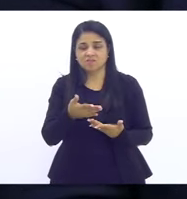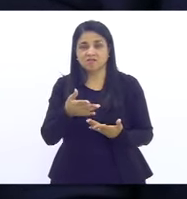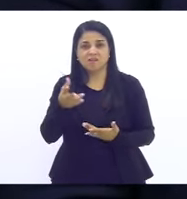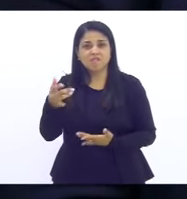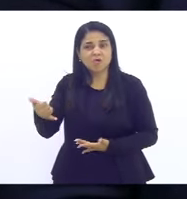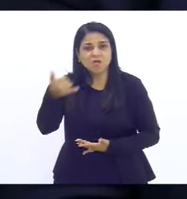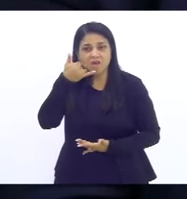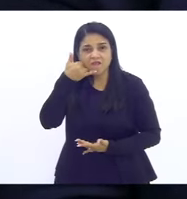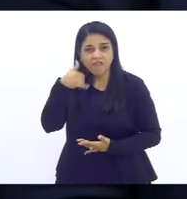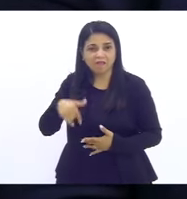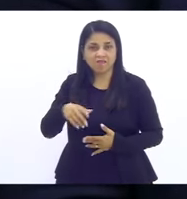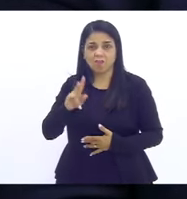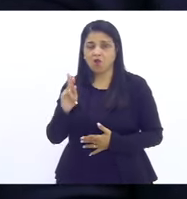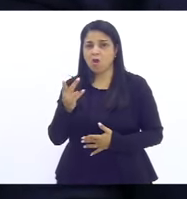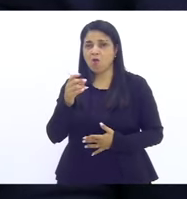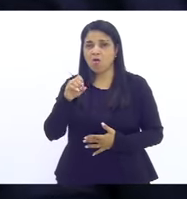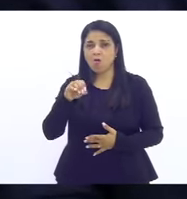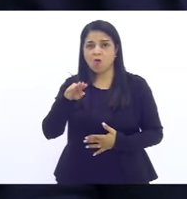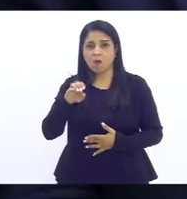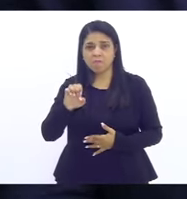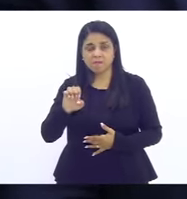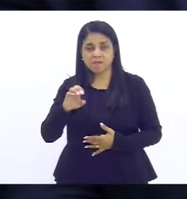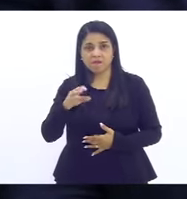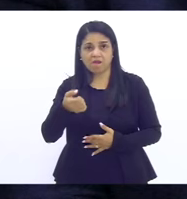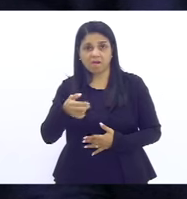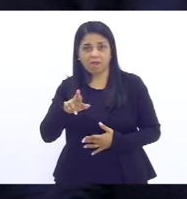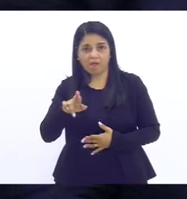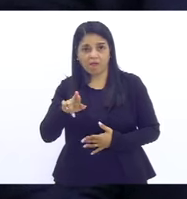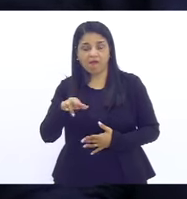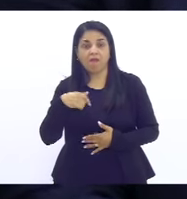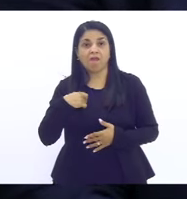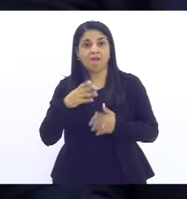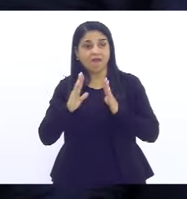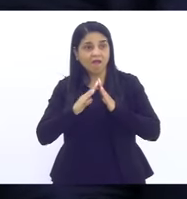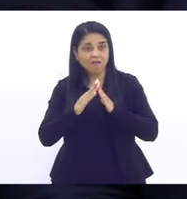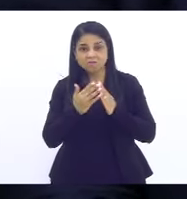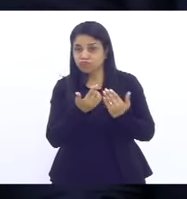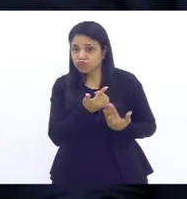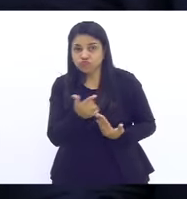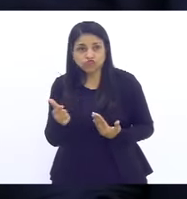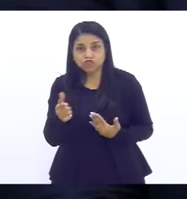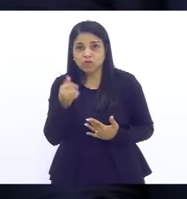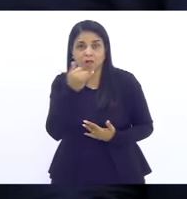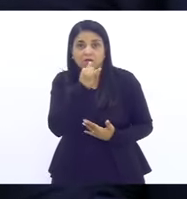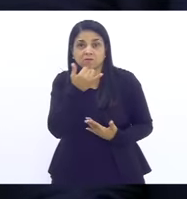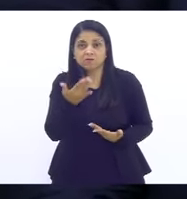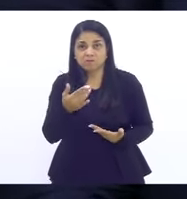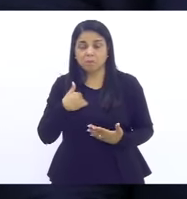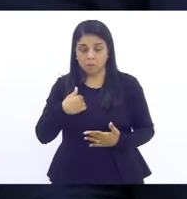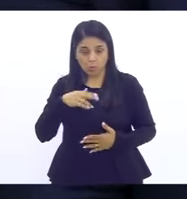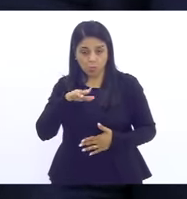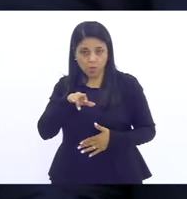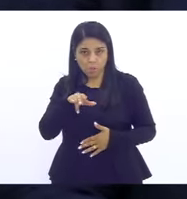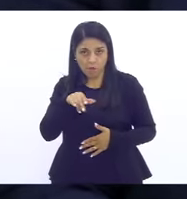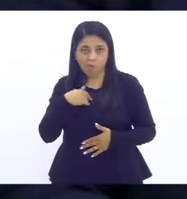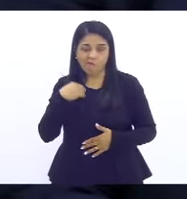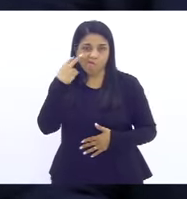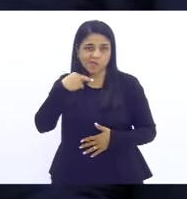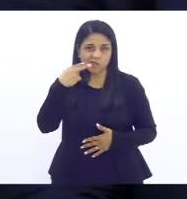pessoas que têm home care em casa e estavam desesperadas, pô. Vou dar um exemplo aqui. Meu irmão é vereador em São